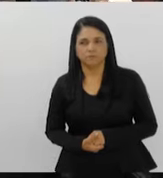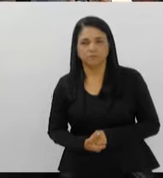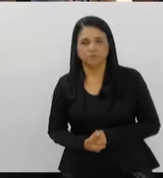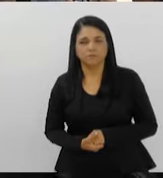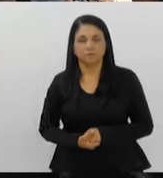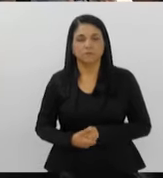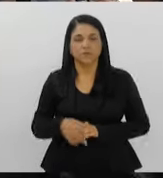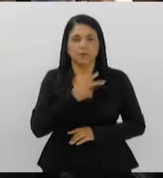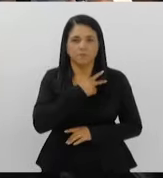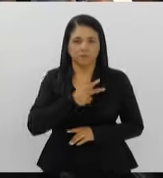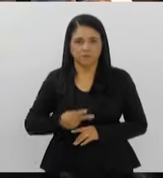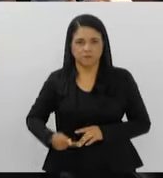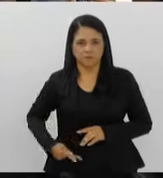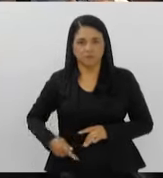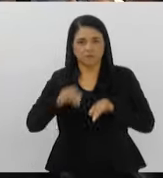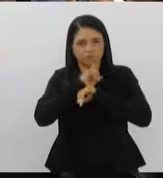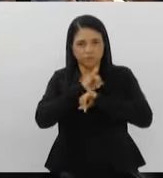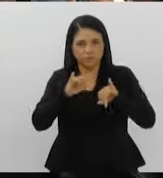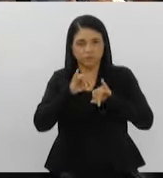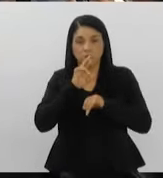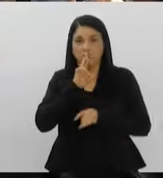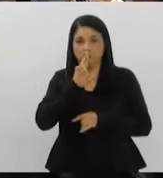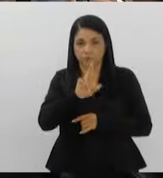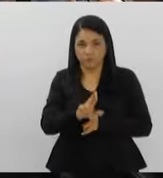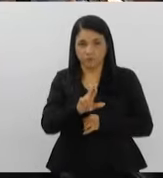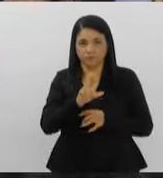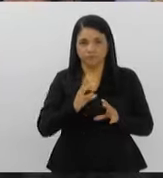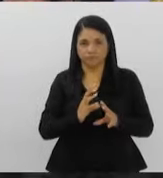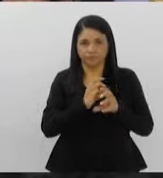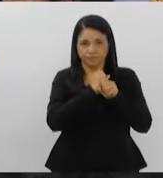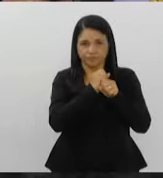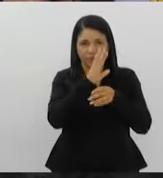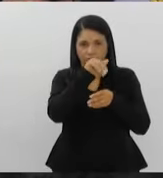A presidência proclama o resultado.